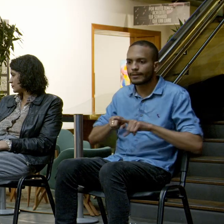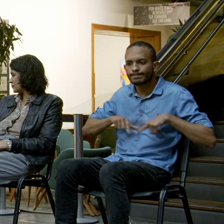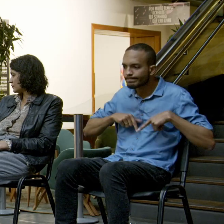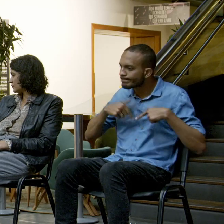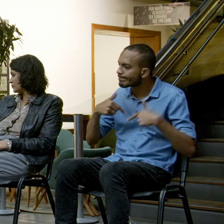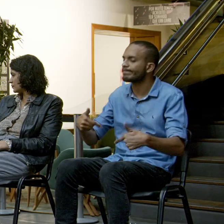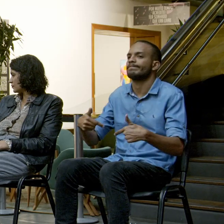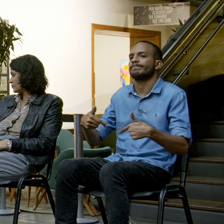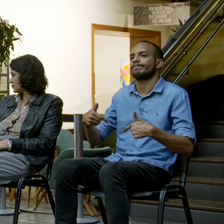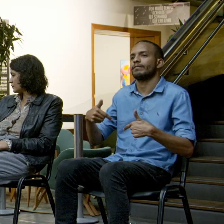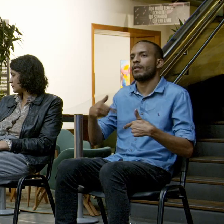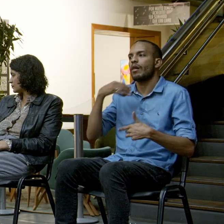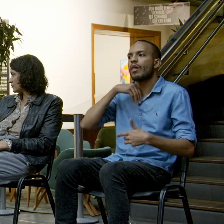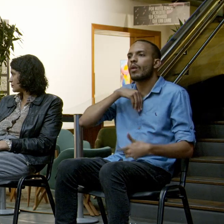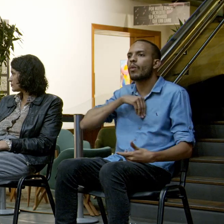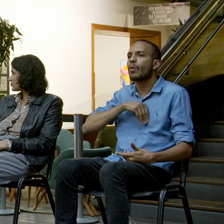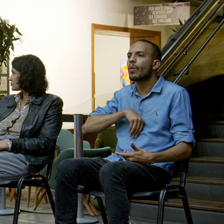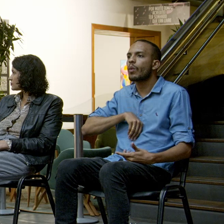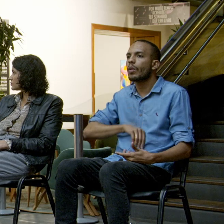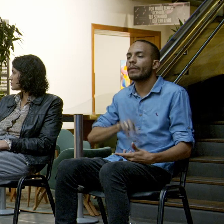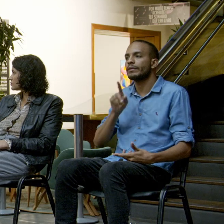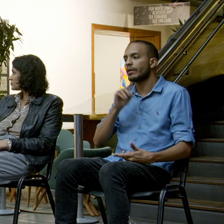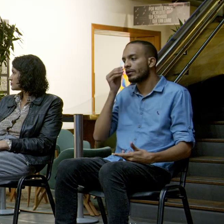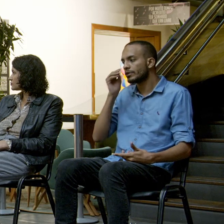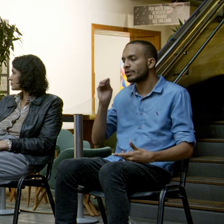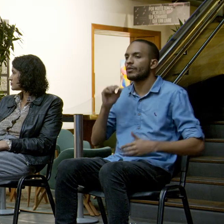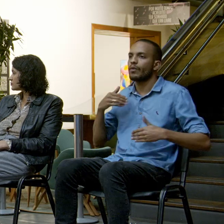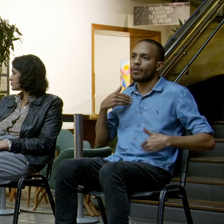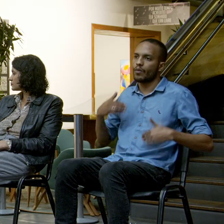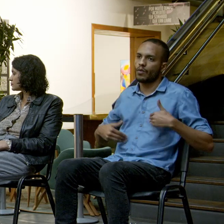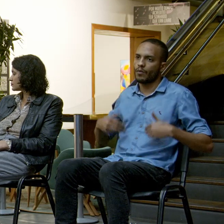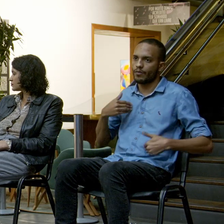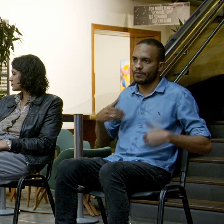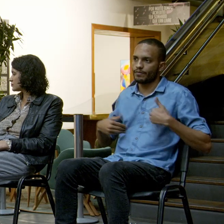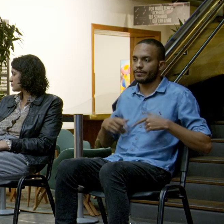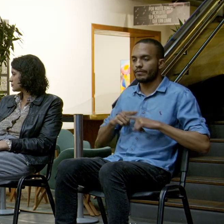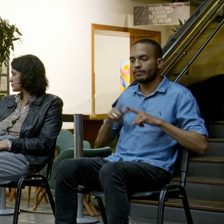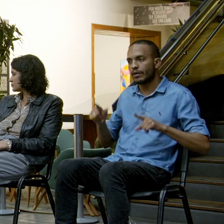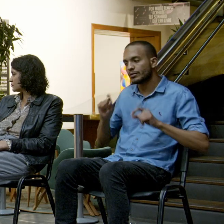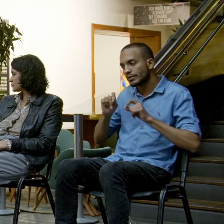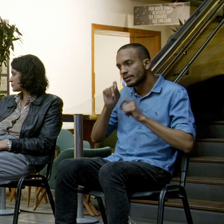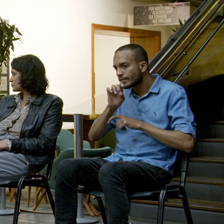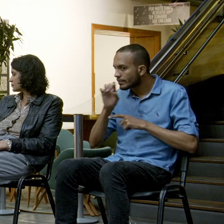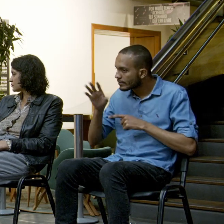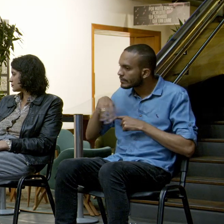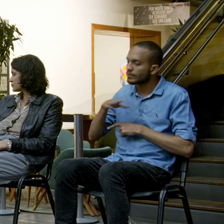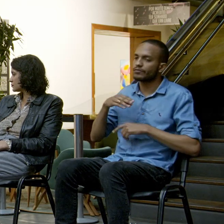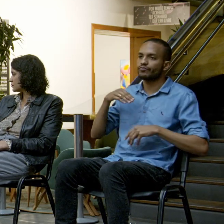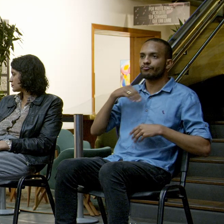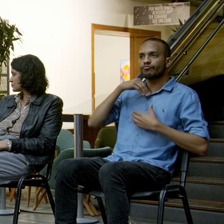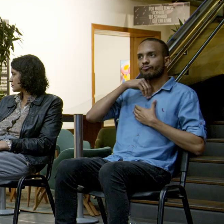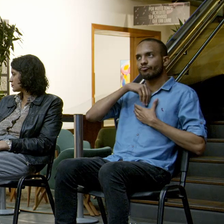voraz, visceral, ou seja, que não rejeita o corpo e as suas entranhas, mas faz delas, as